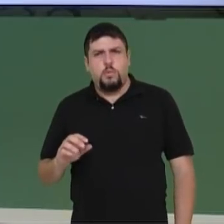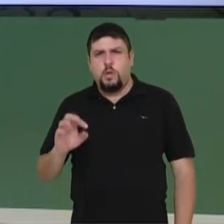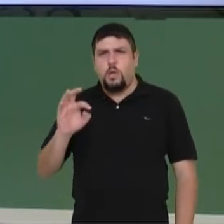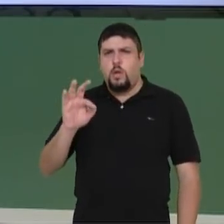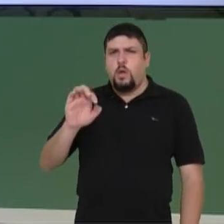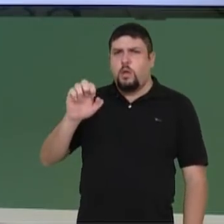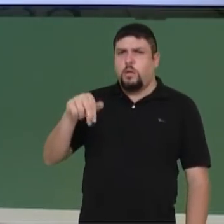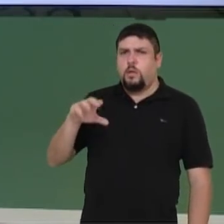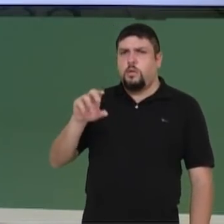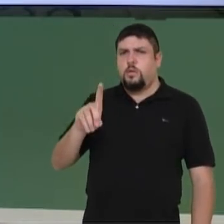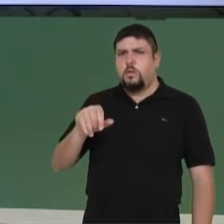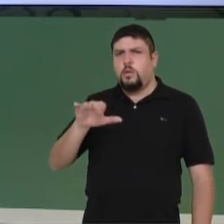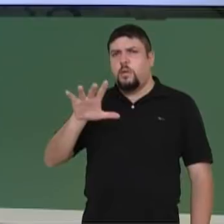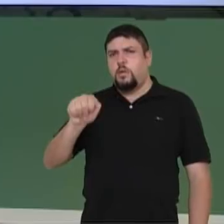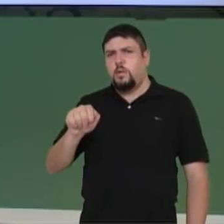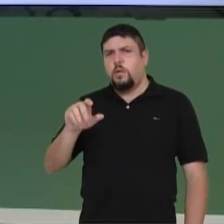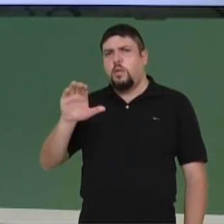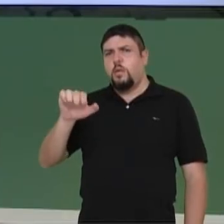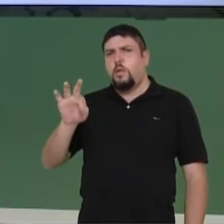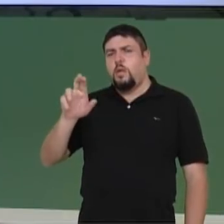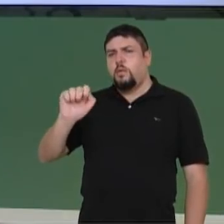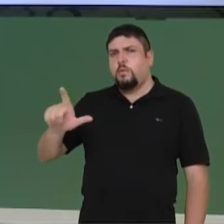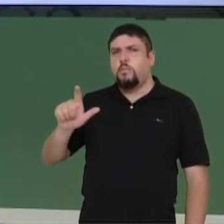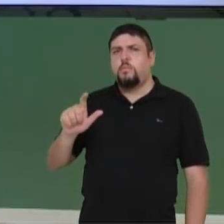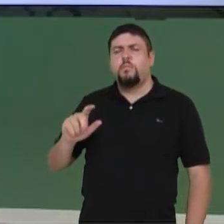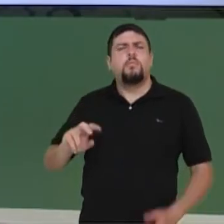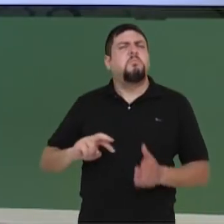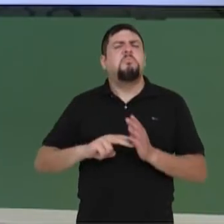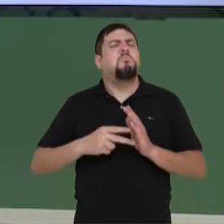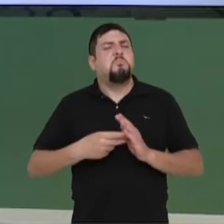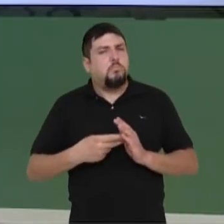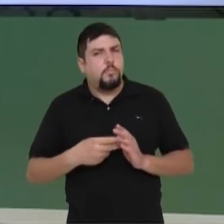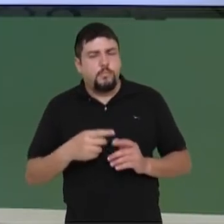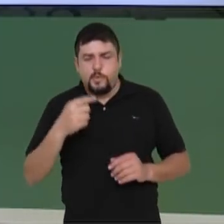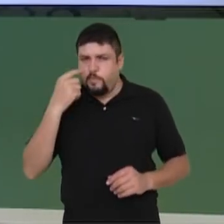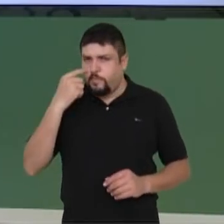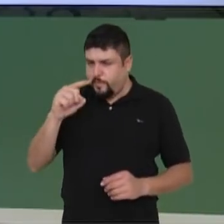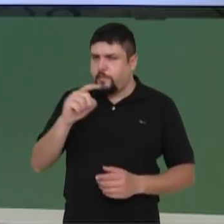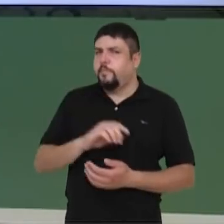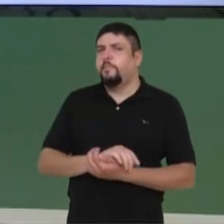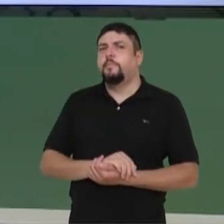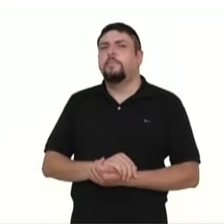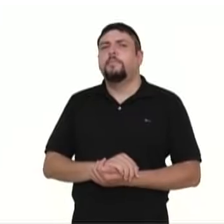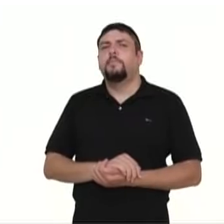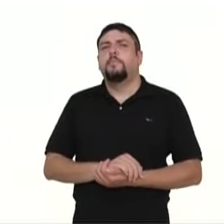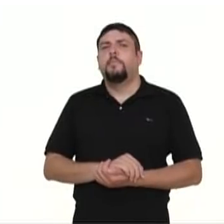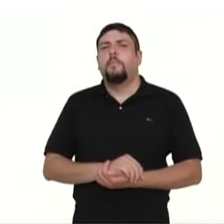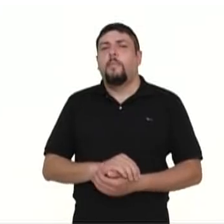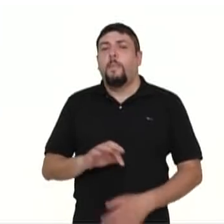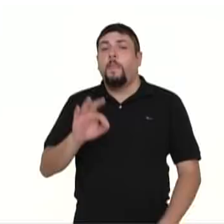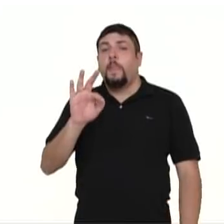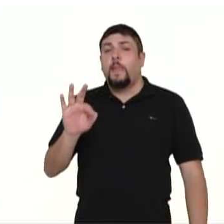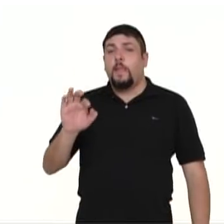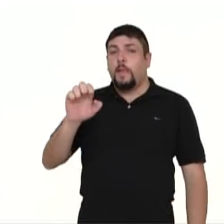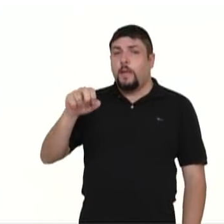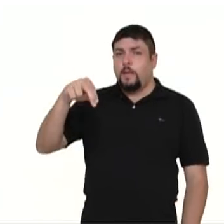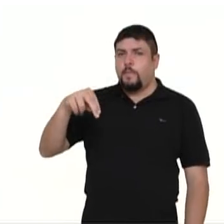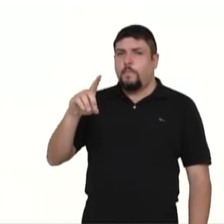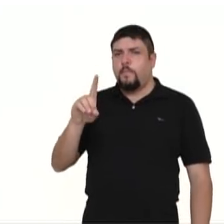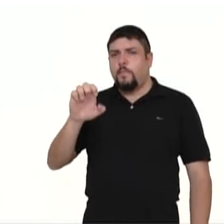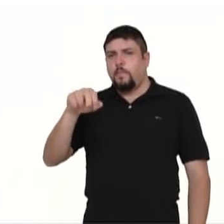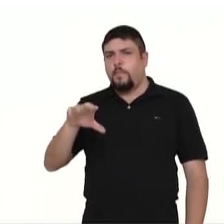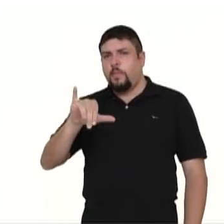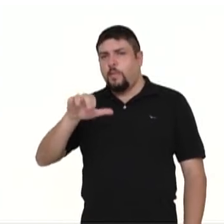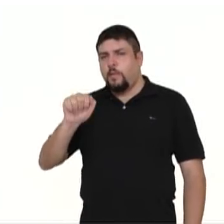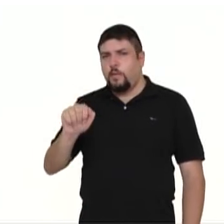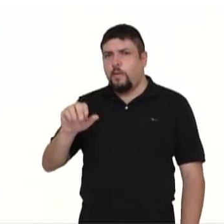de tendência central. O que será isso? Vamos descobrir. As medidas de tendência central são valores, são